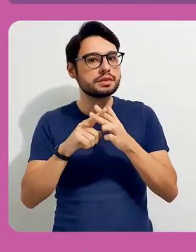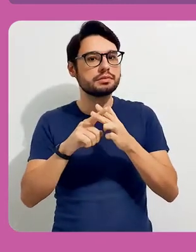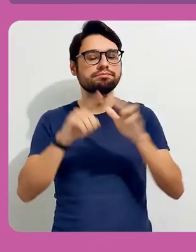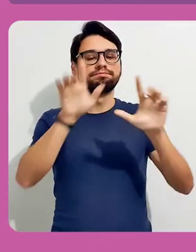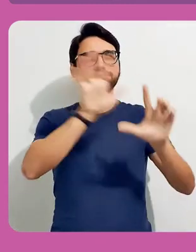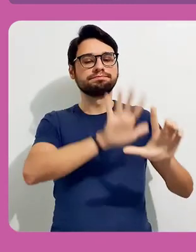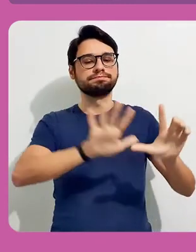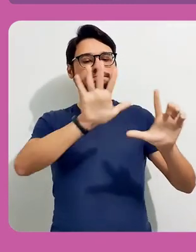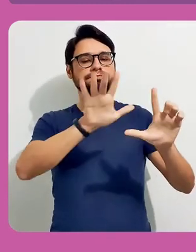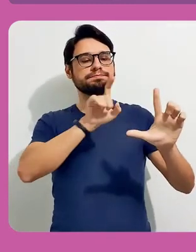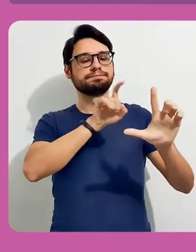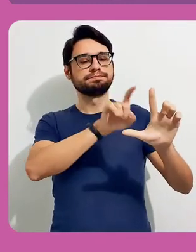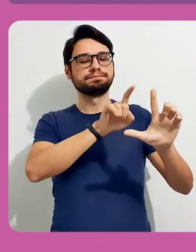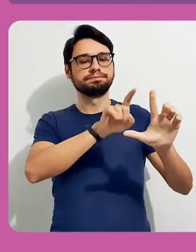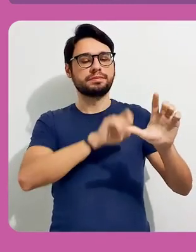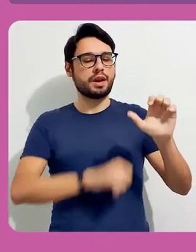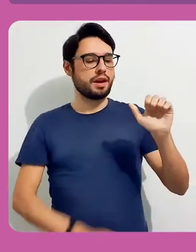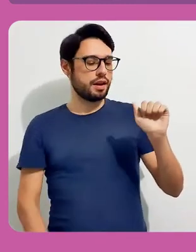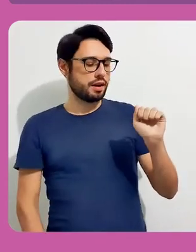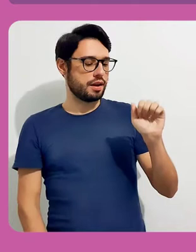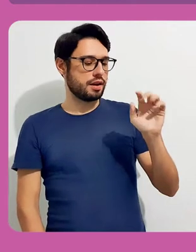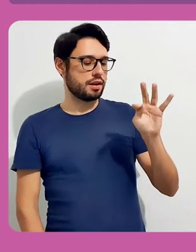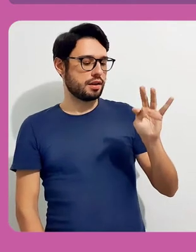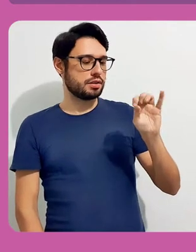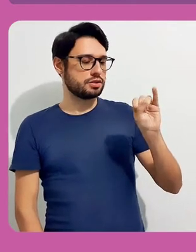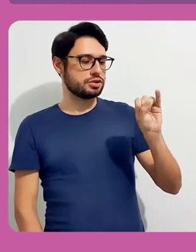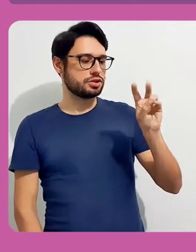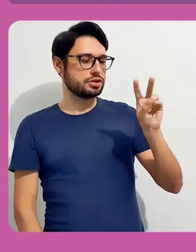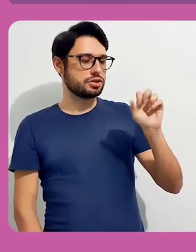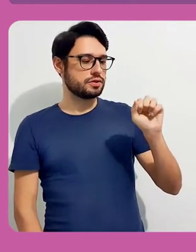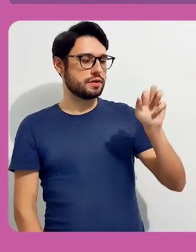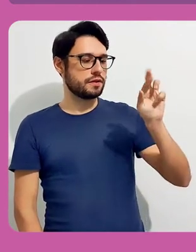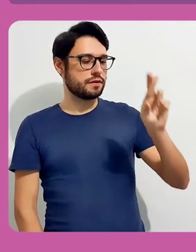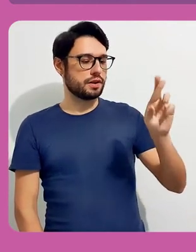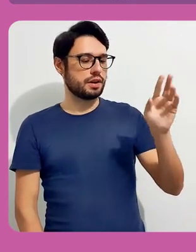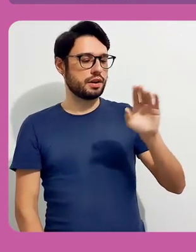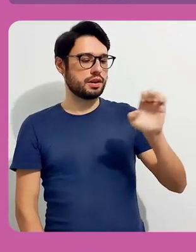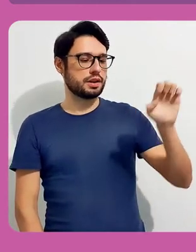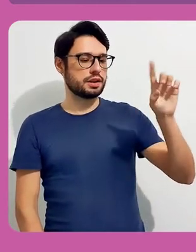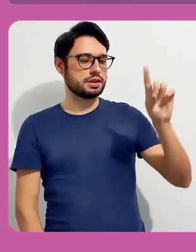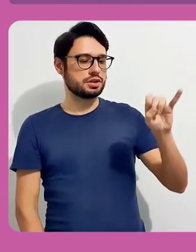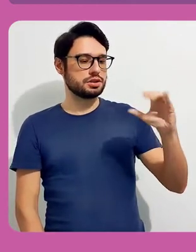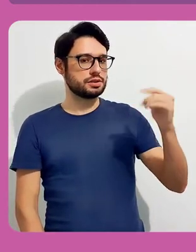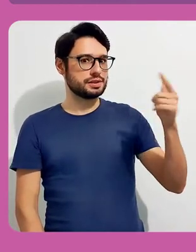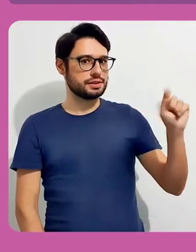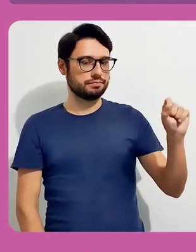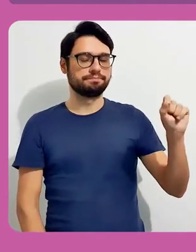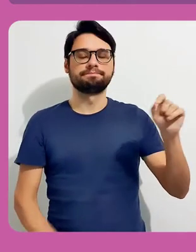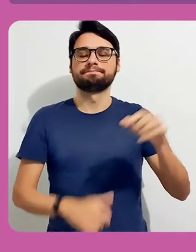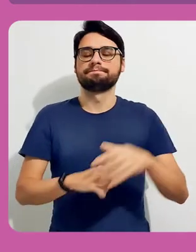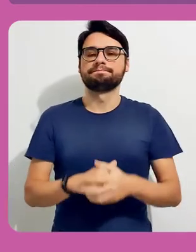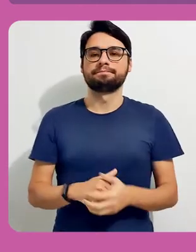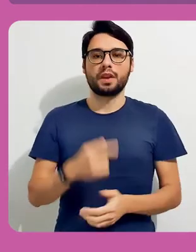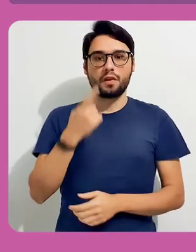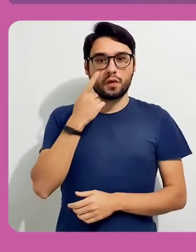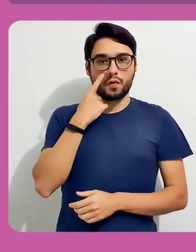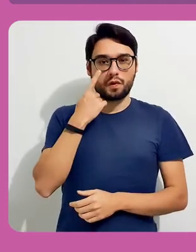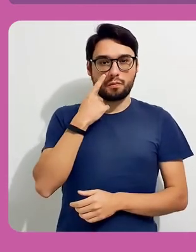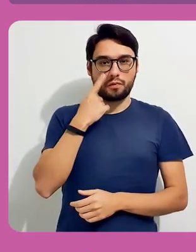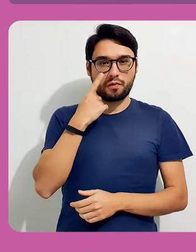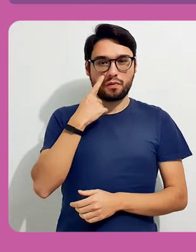do curso. Eu vou então incluir um recurso desse tipo